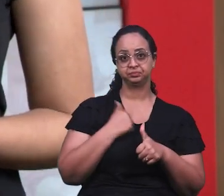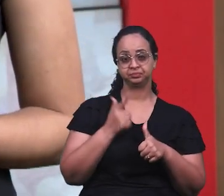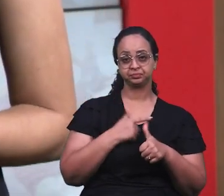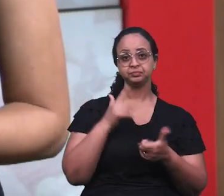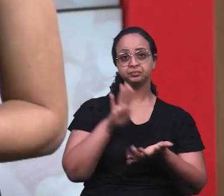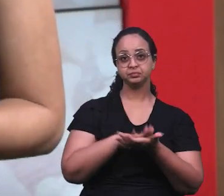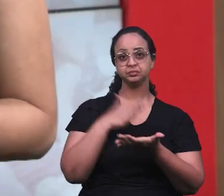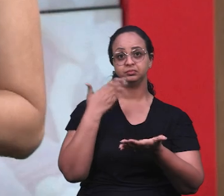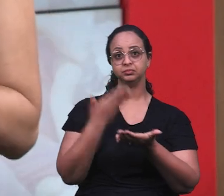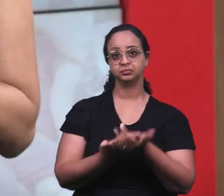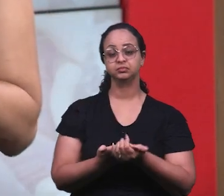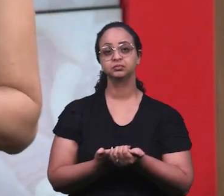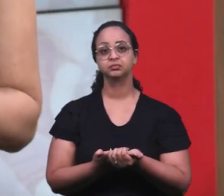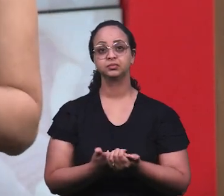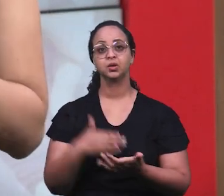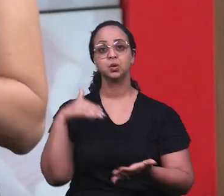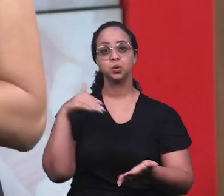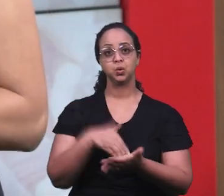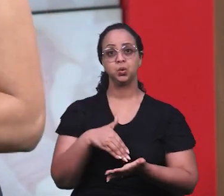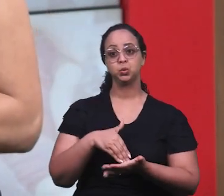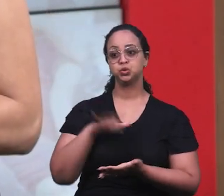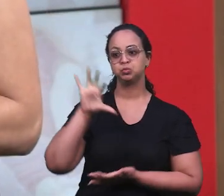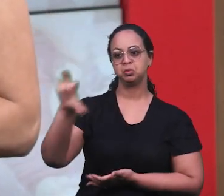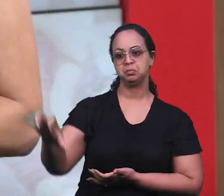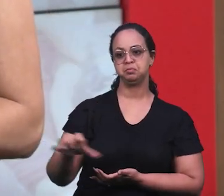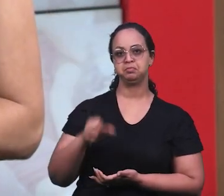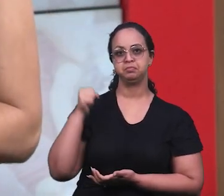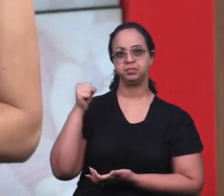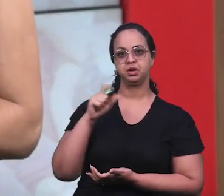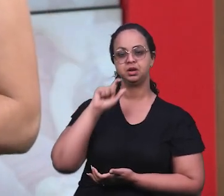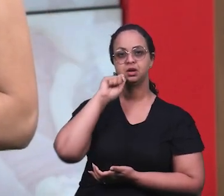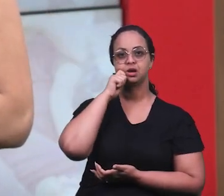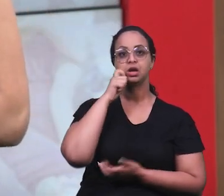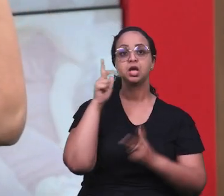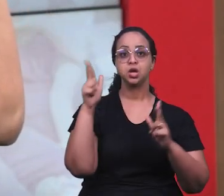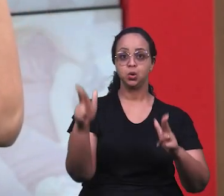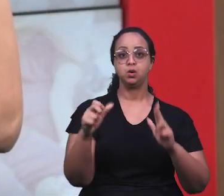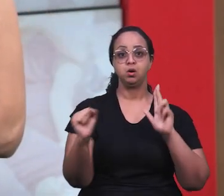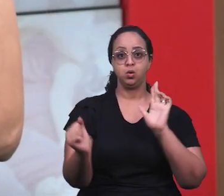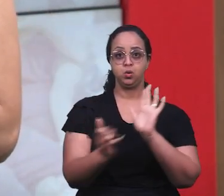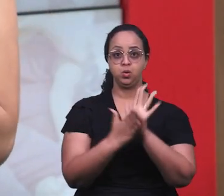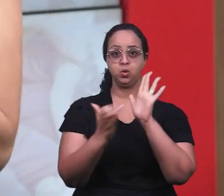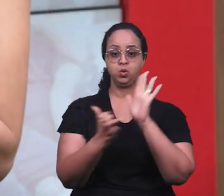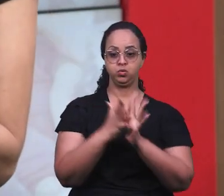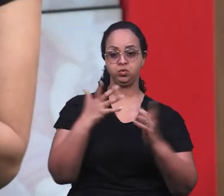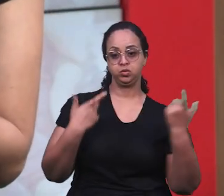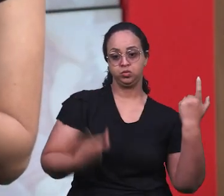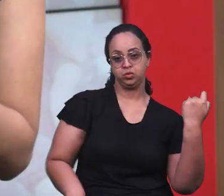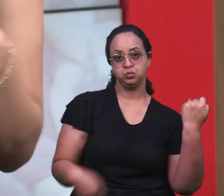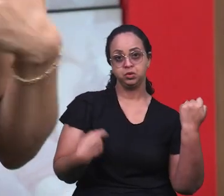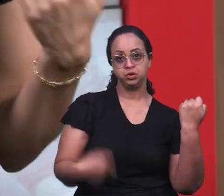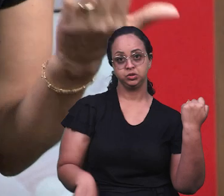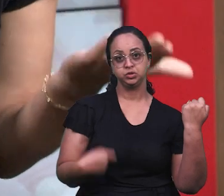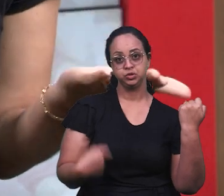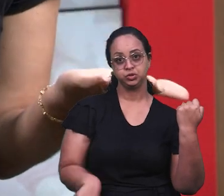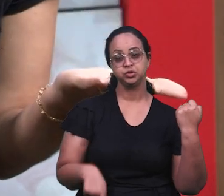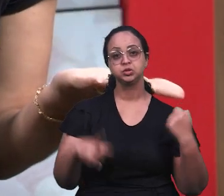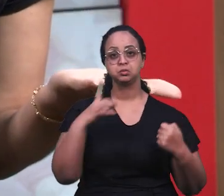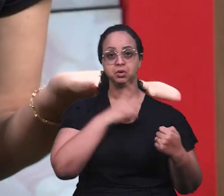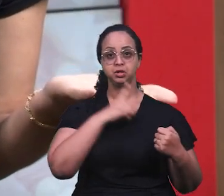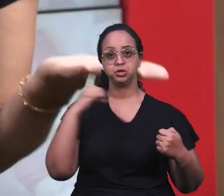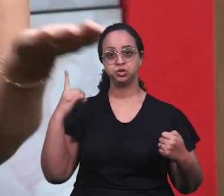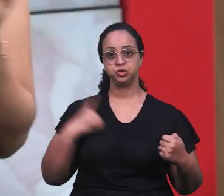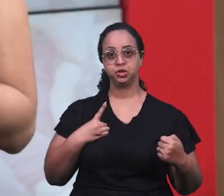O intérprete, ele é um dos últimos a pegar ceia, como o grupo de louvor, como os instrumentistas, também como